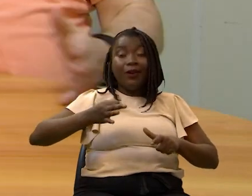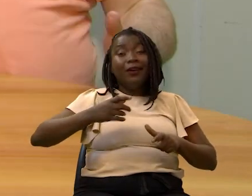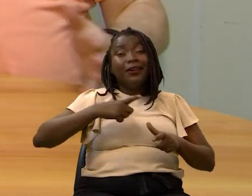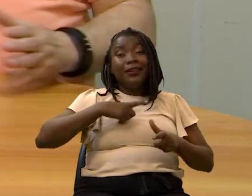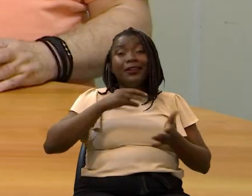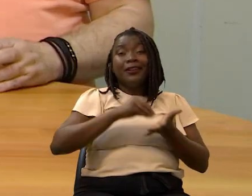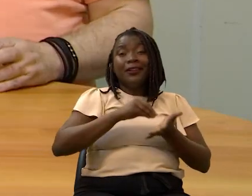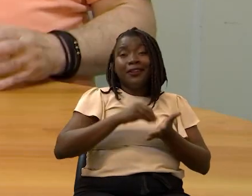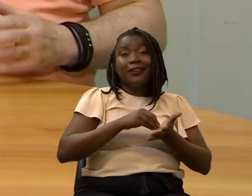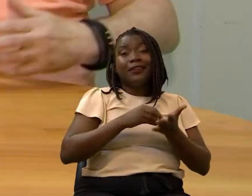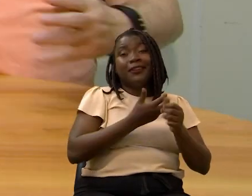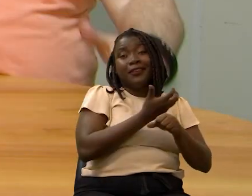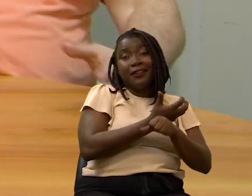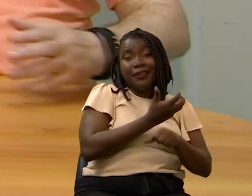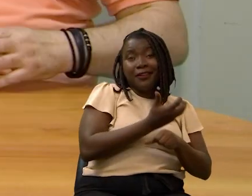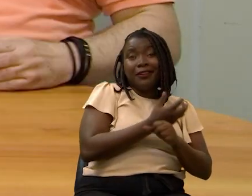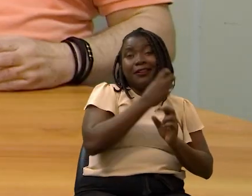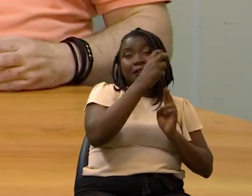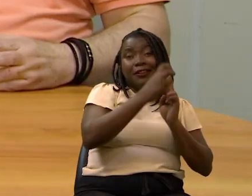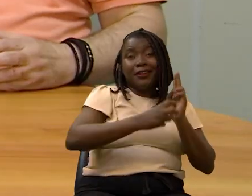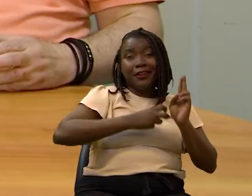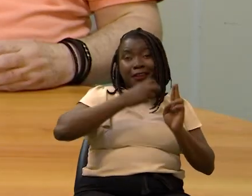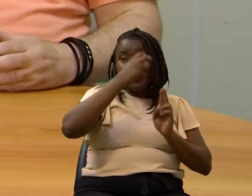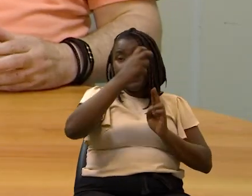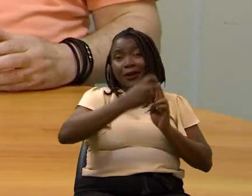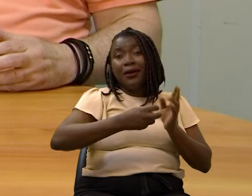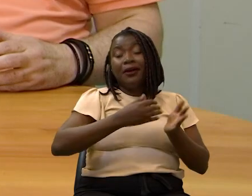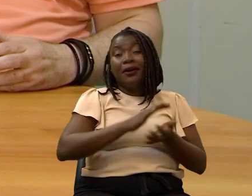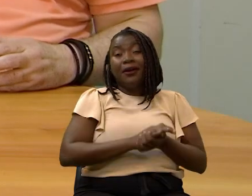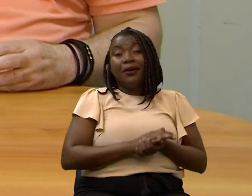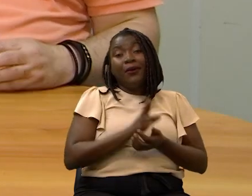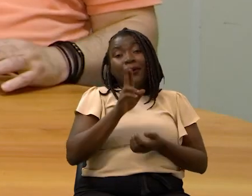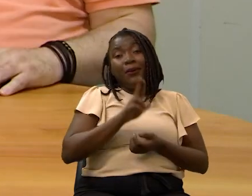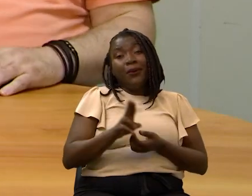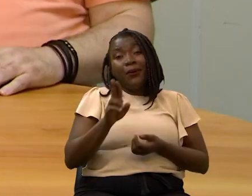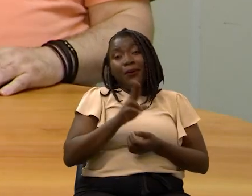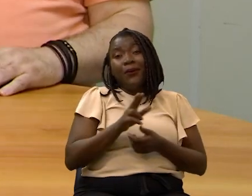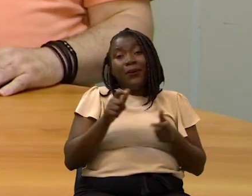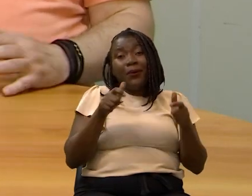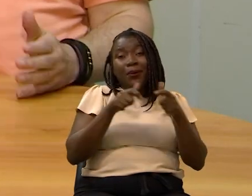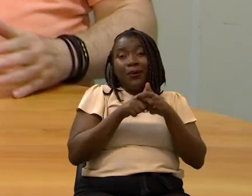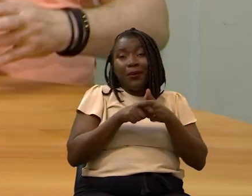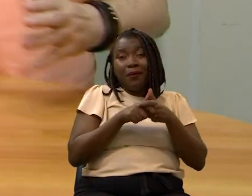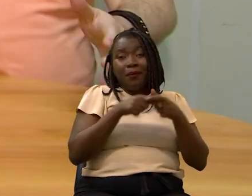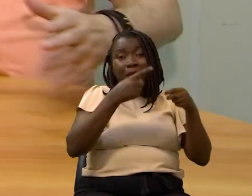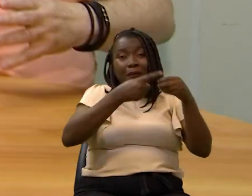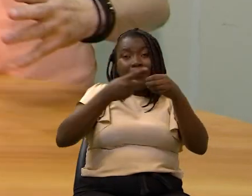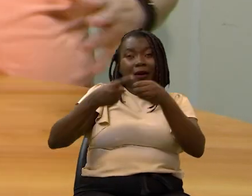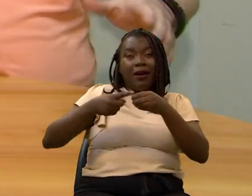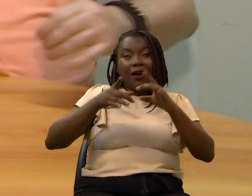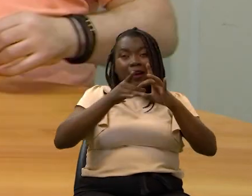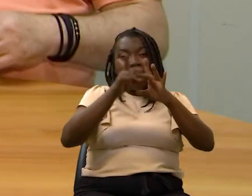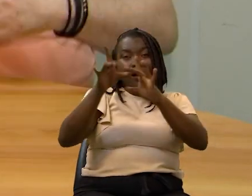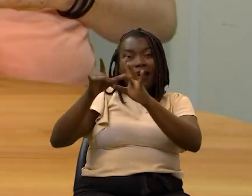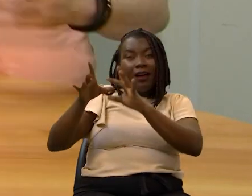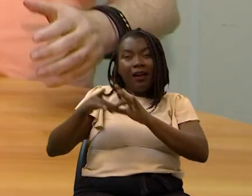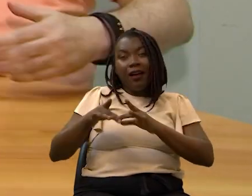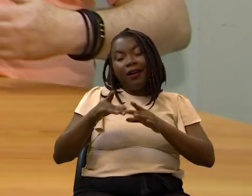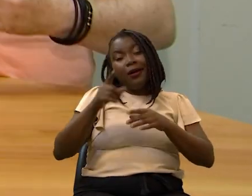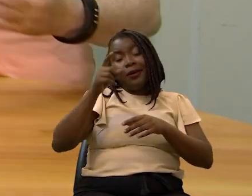né? Isso é um fator. Você tem poucos parques, a gente ocupa muito pouco os espaços urbanos